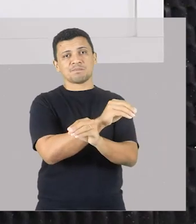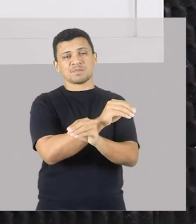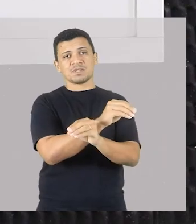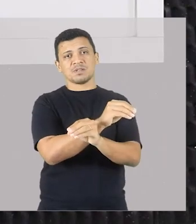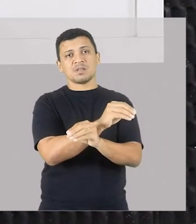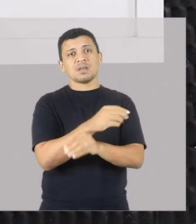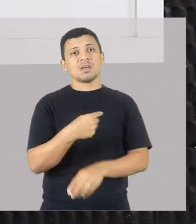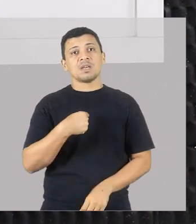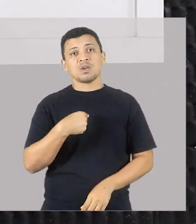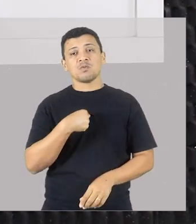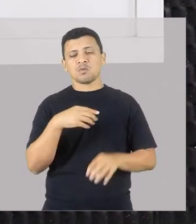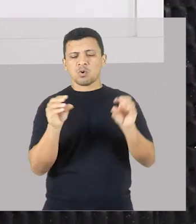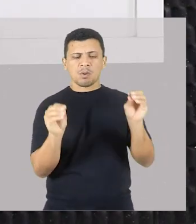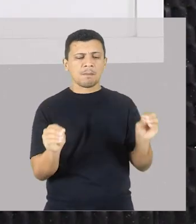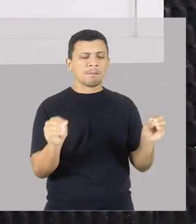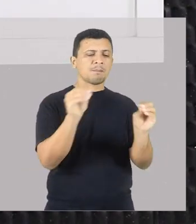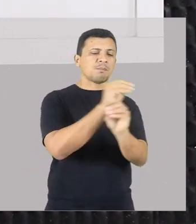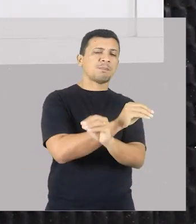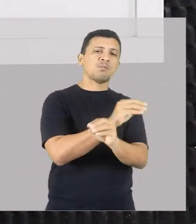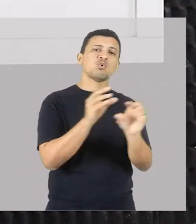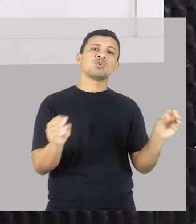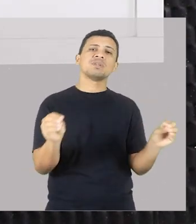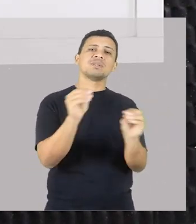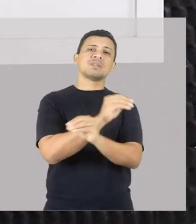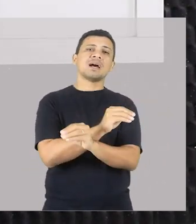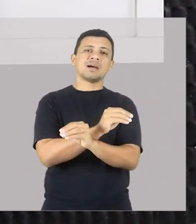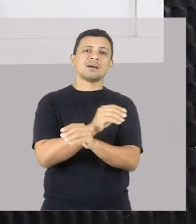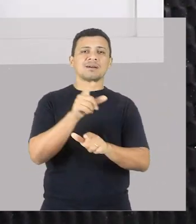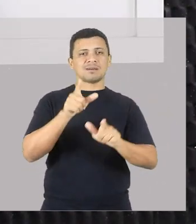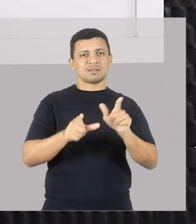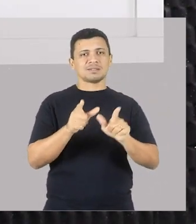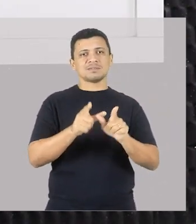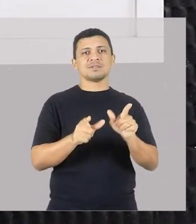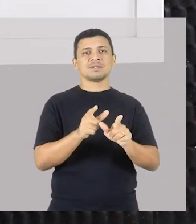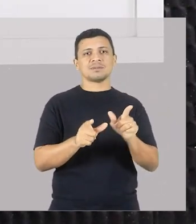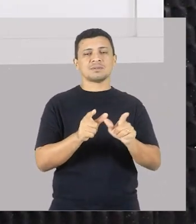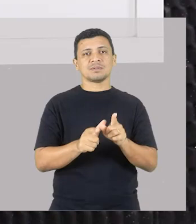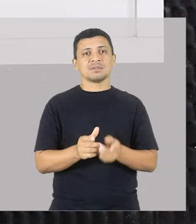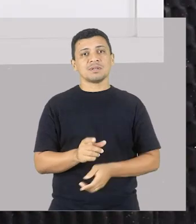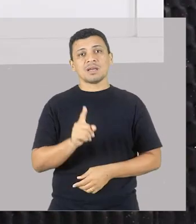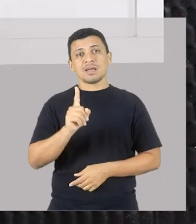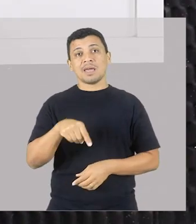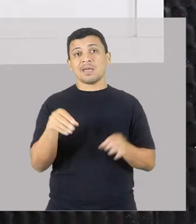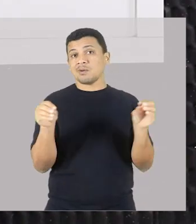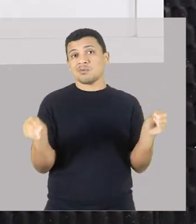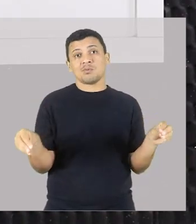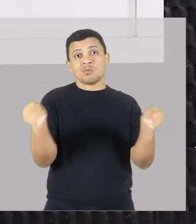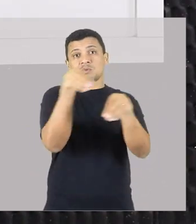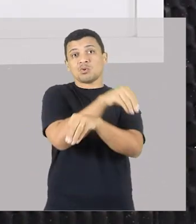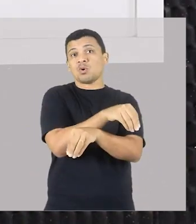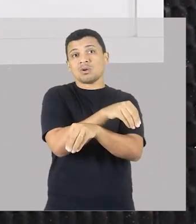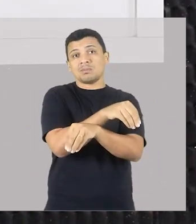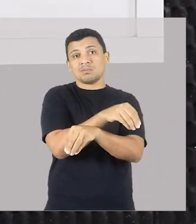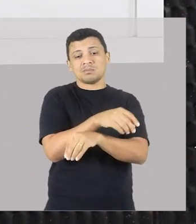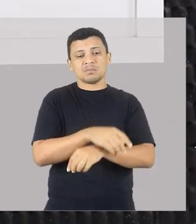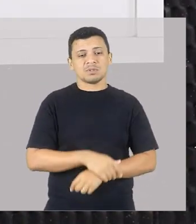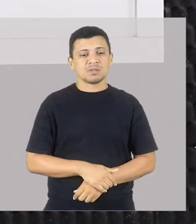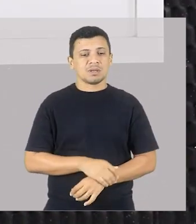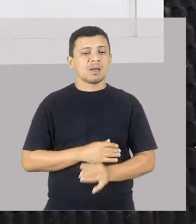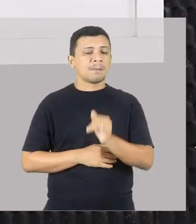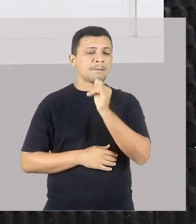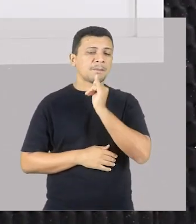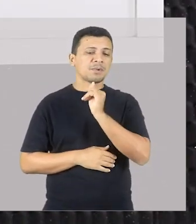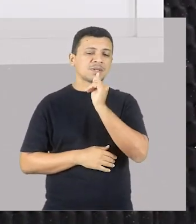permutar, eu vou mudar os elementos de posição, fazer uma permuta. Permuta é o quê? Uma troca. Então, por exemplo, aqui, ó, se eu